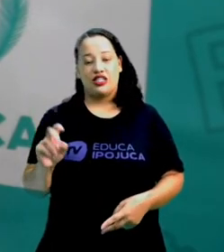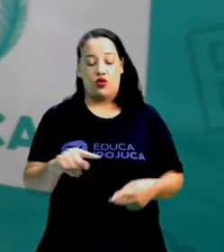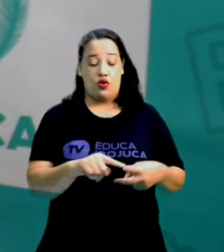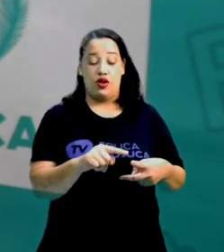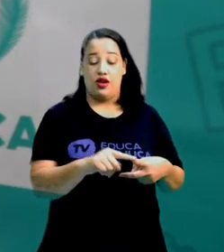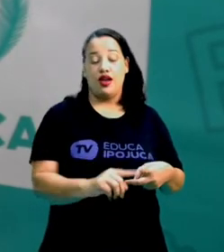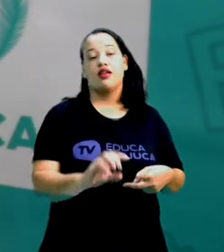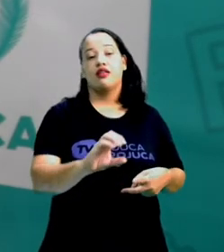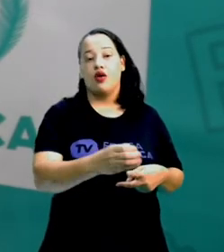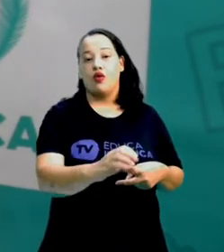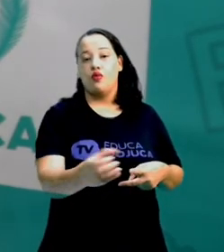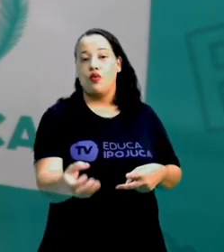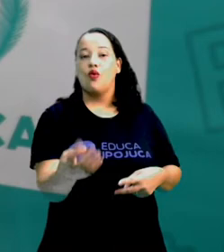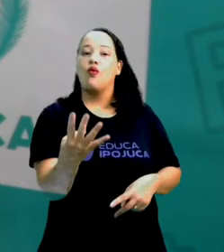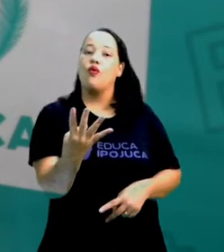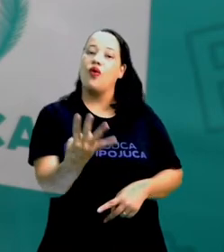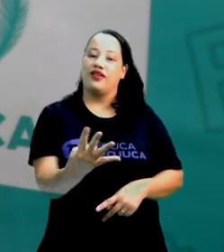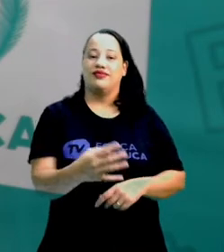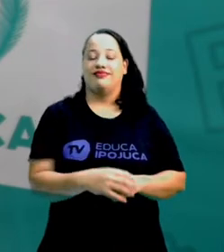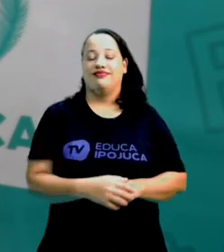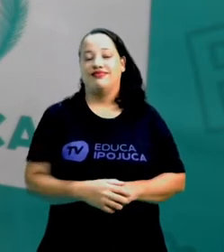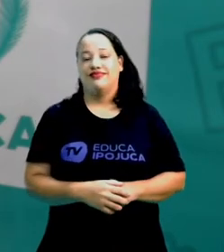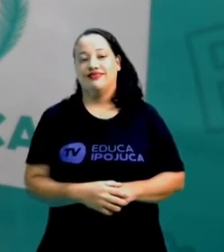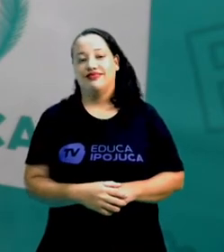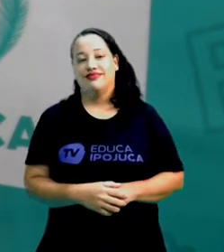quatro garrafas.